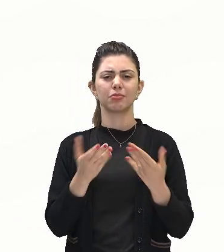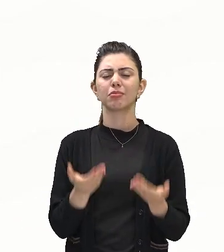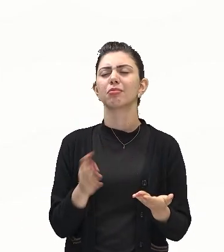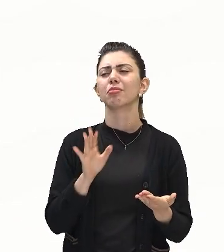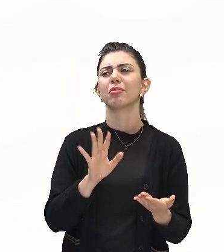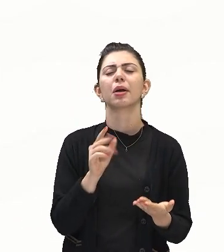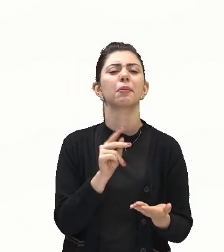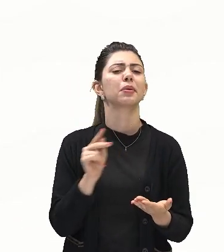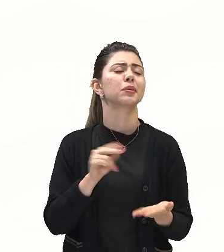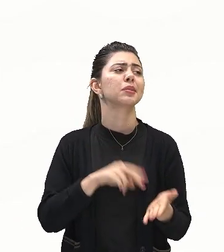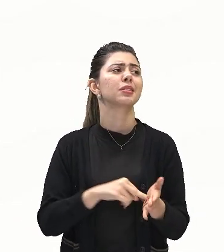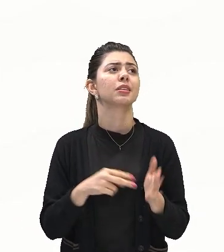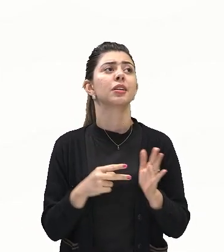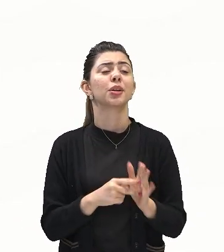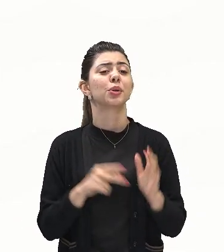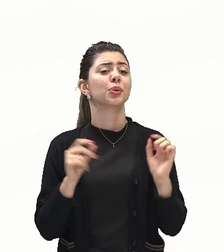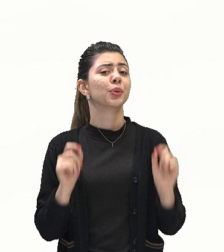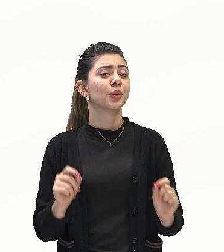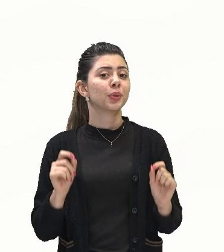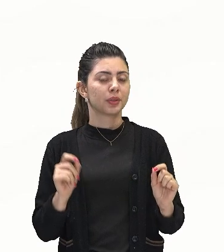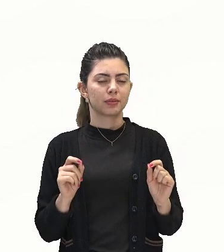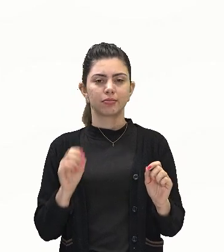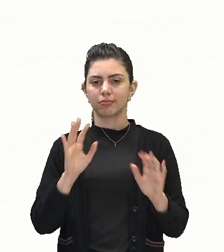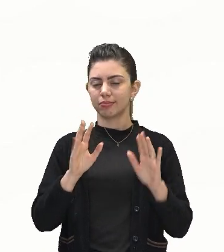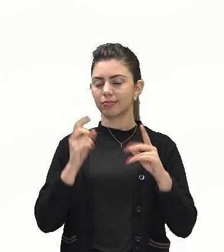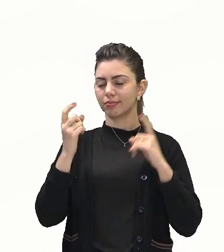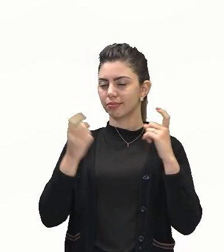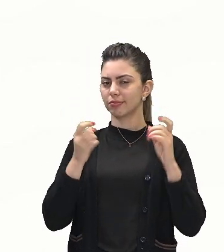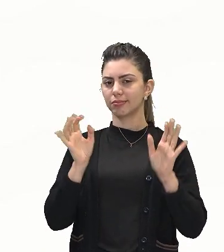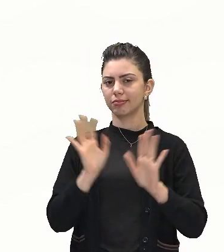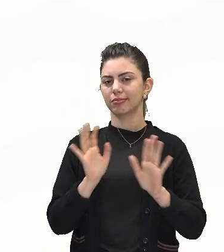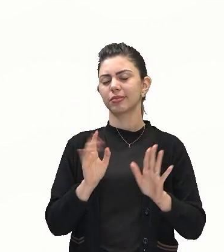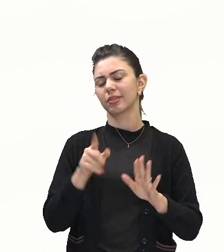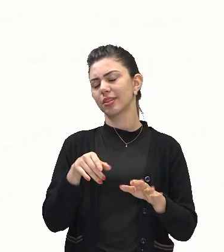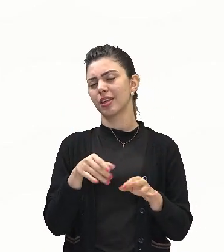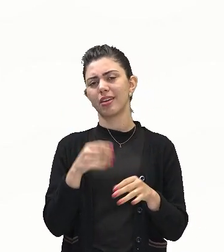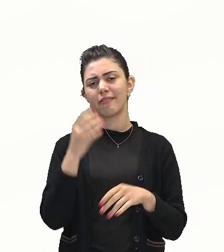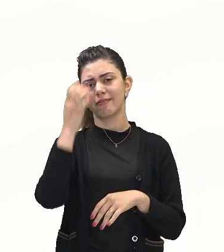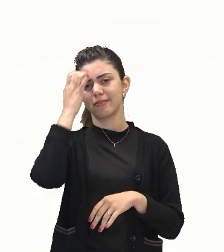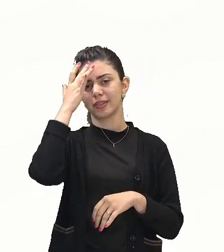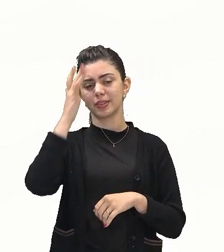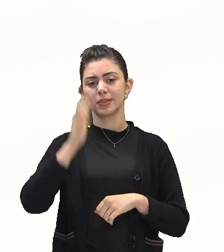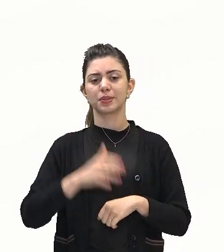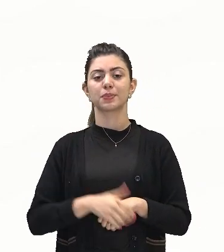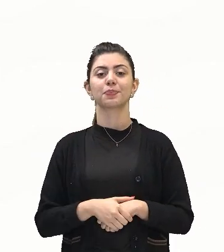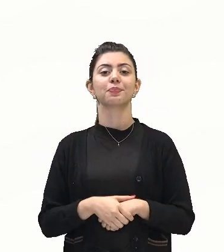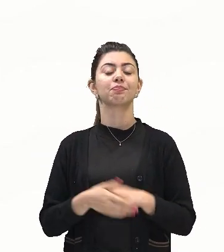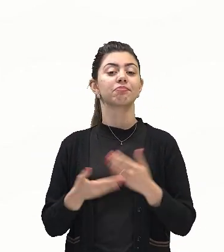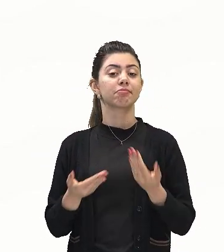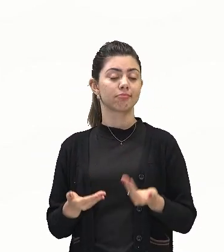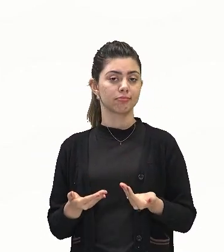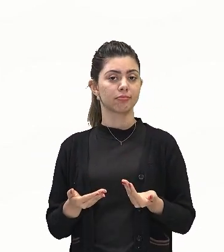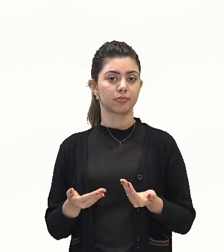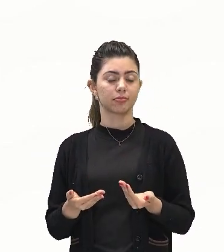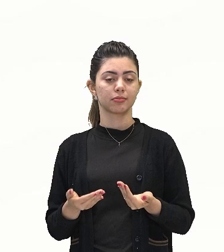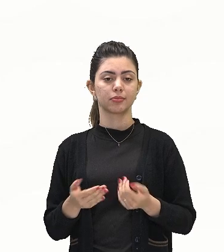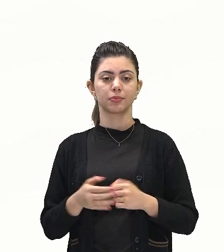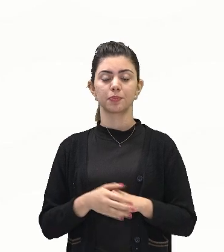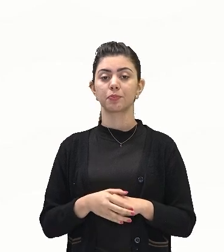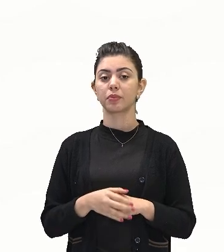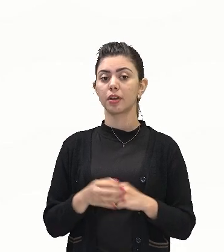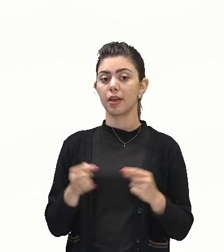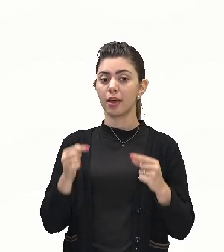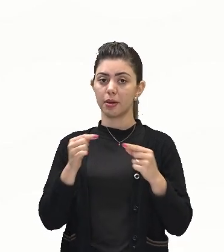que isso significa? Não se preocupe não, que é coisa bem simples. O que é? Para ser